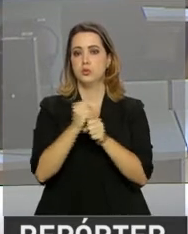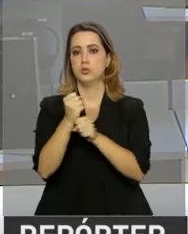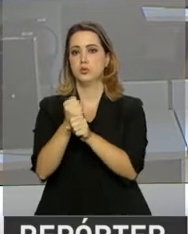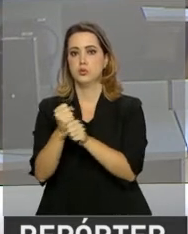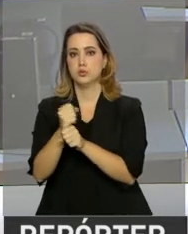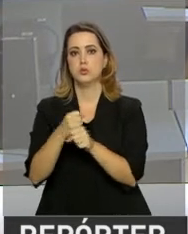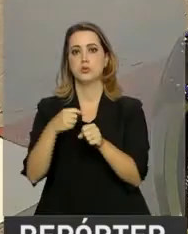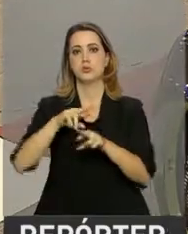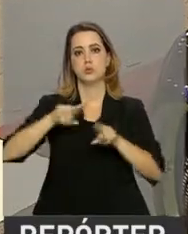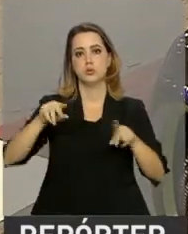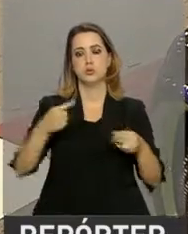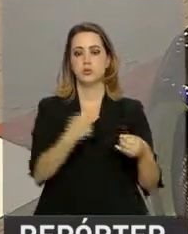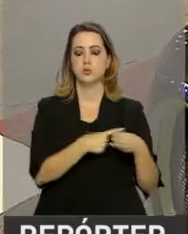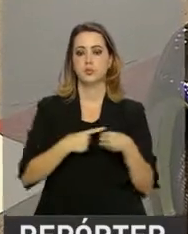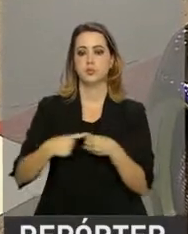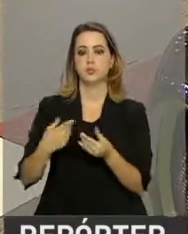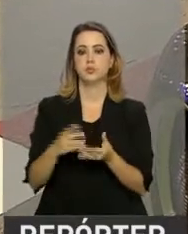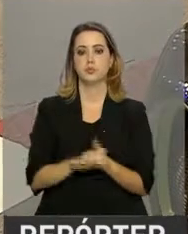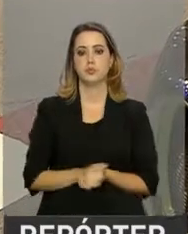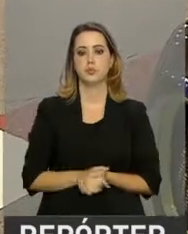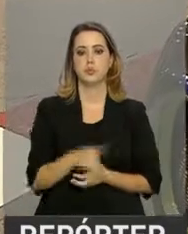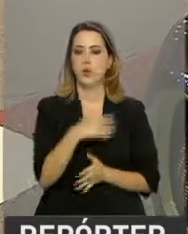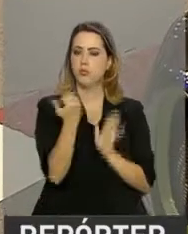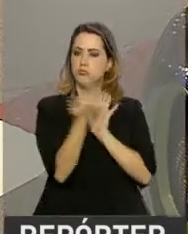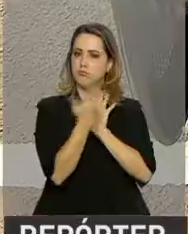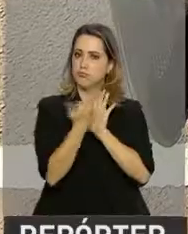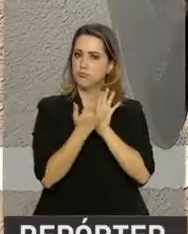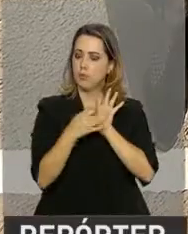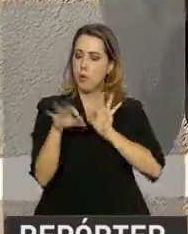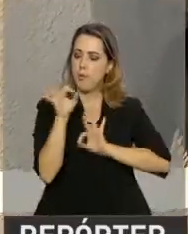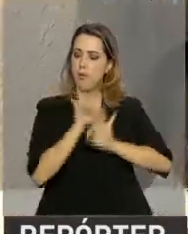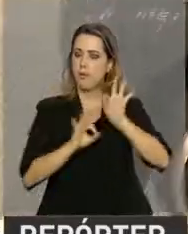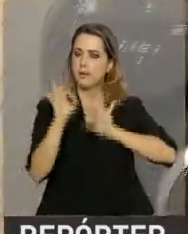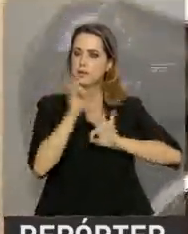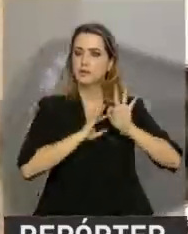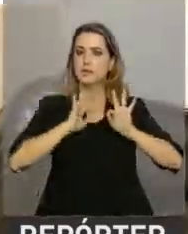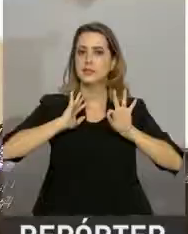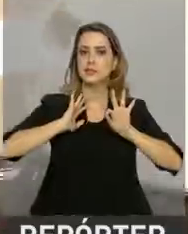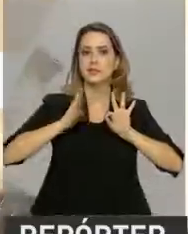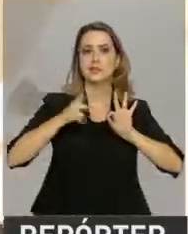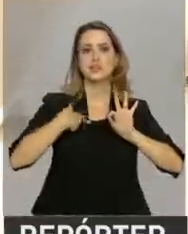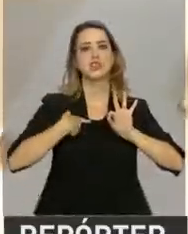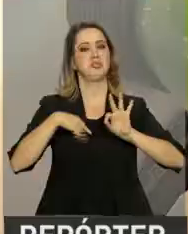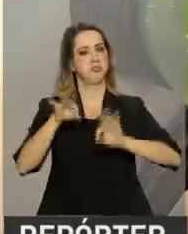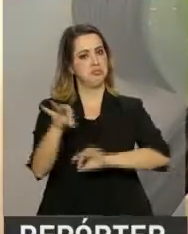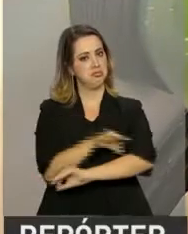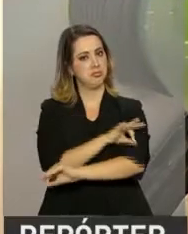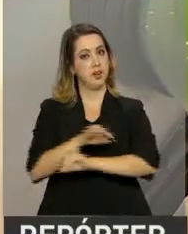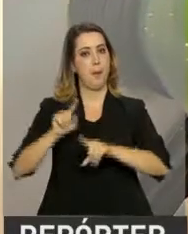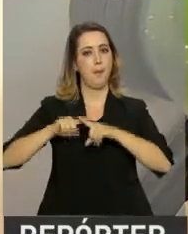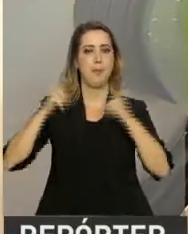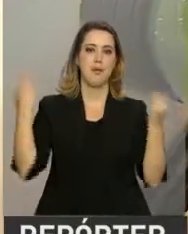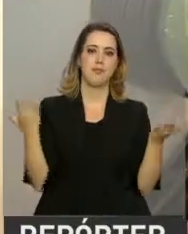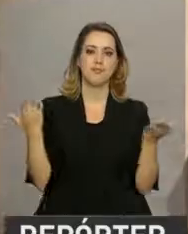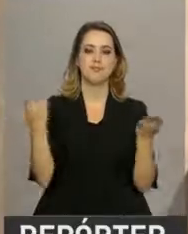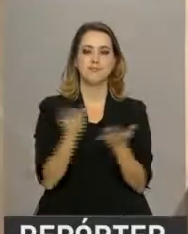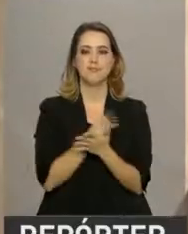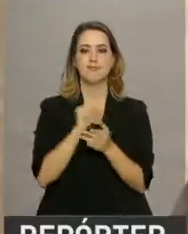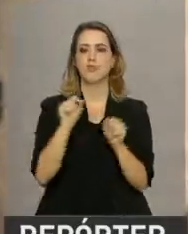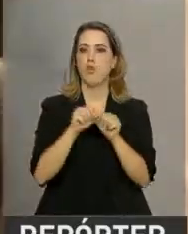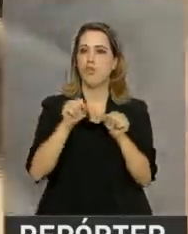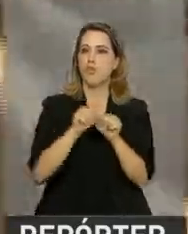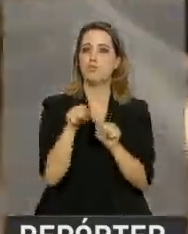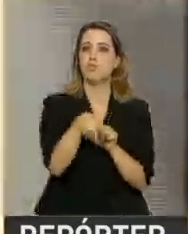do brasil projetos que parecem ser desenvolvidos por engenheiros mas que são de autoria de